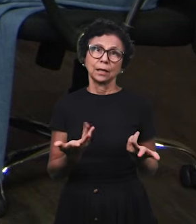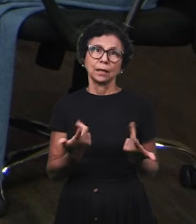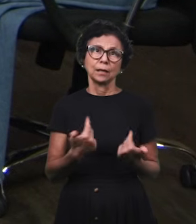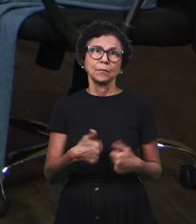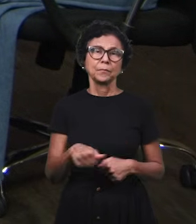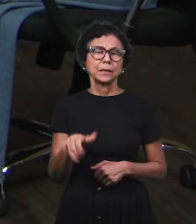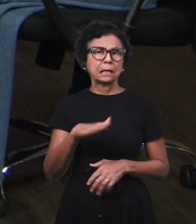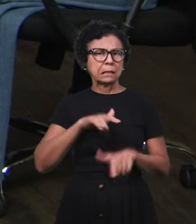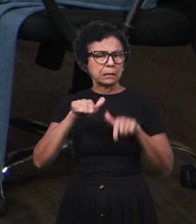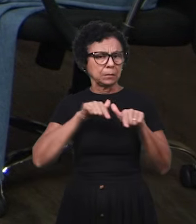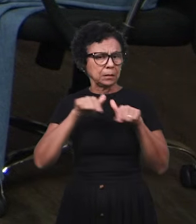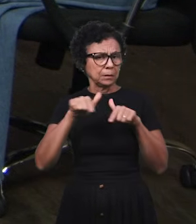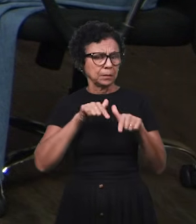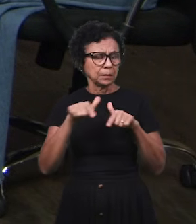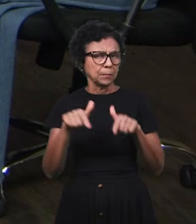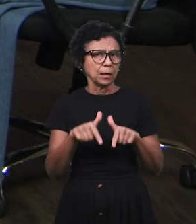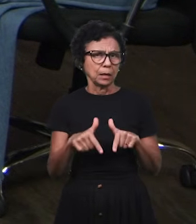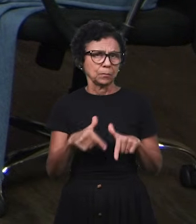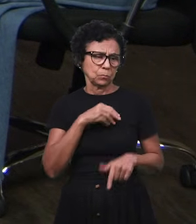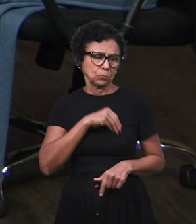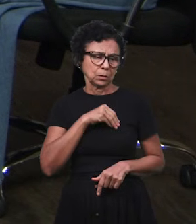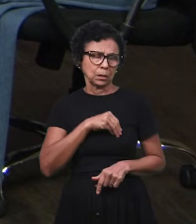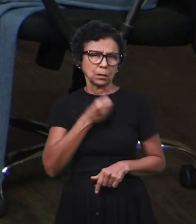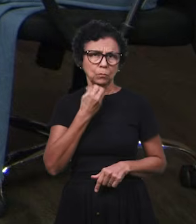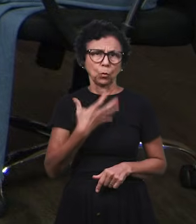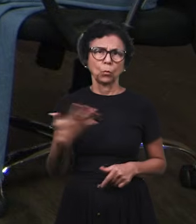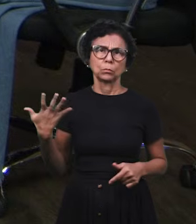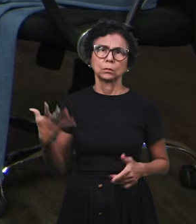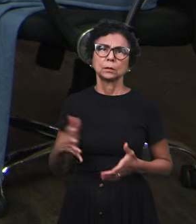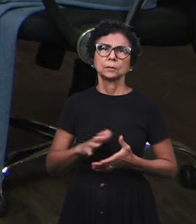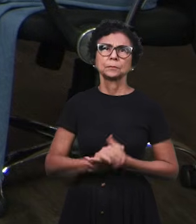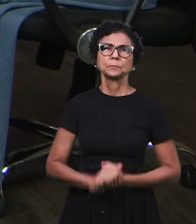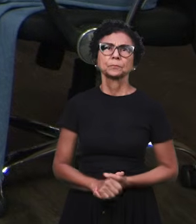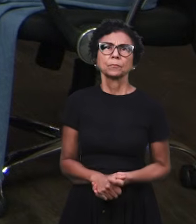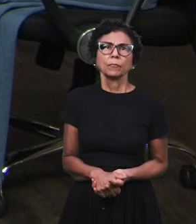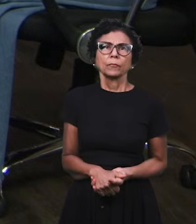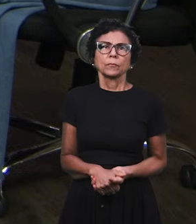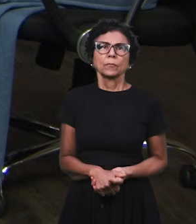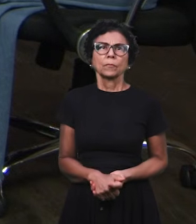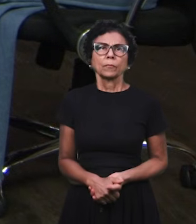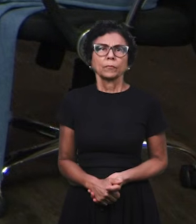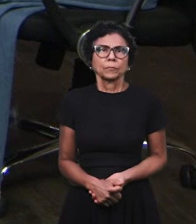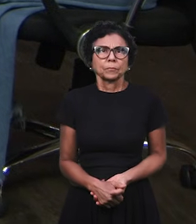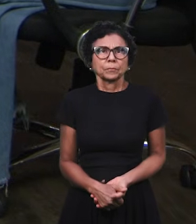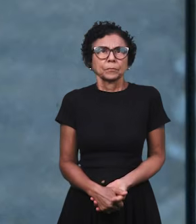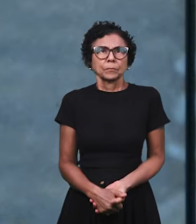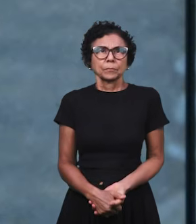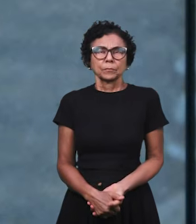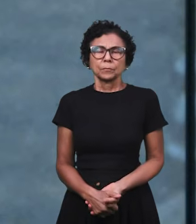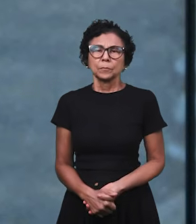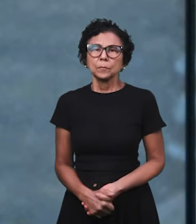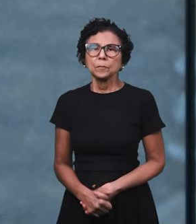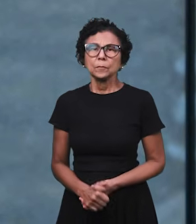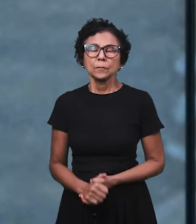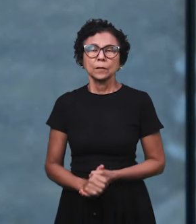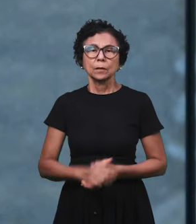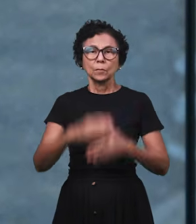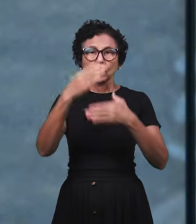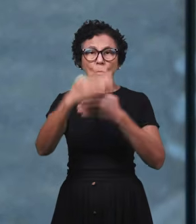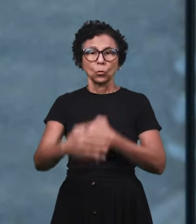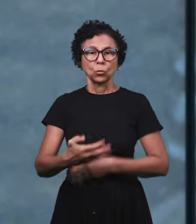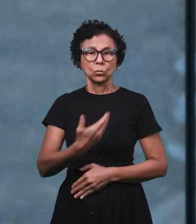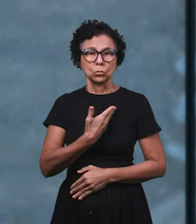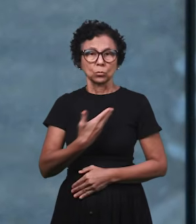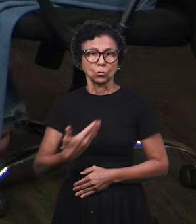ter a OAB. A OAB, né? Passar no exame de ordem Isso. e ter a carteirinha da OAB. Não. Muito bem. Raíssa, vamos seguir. Vamos